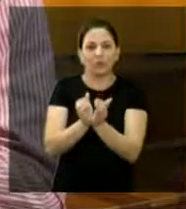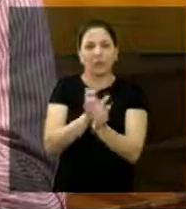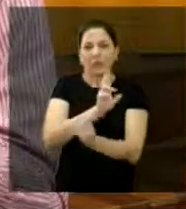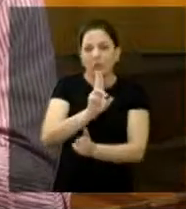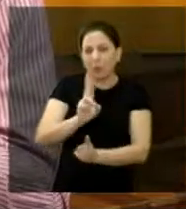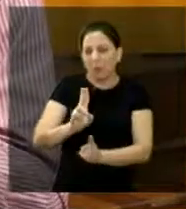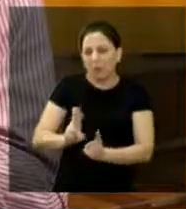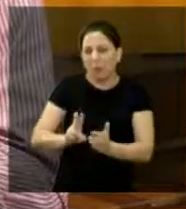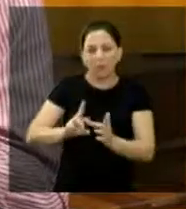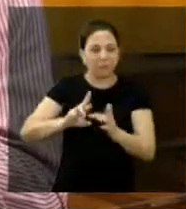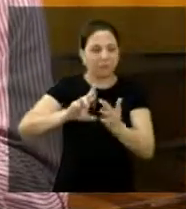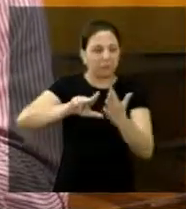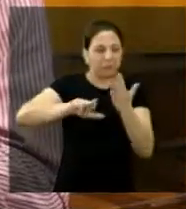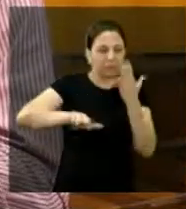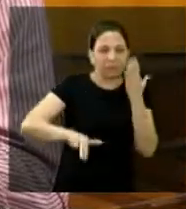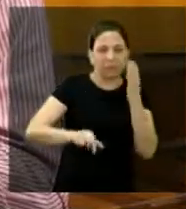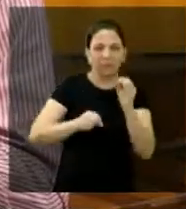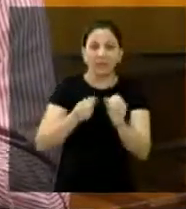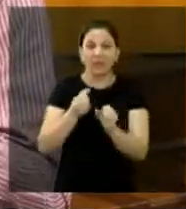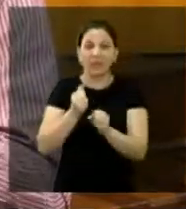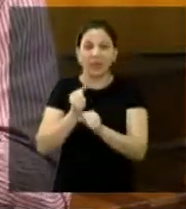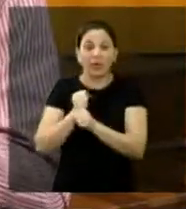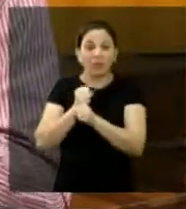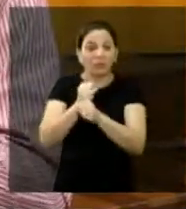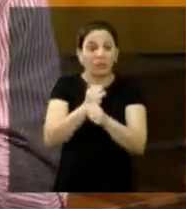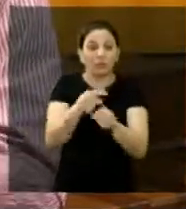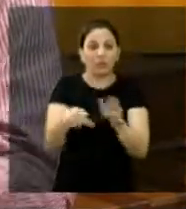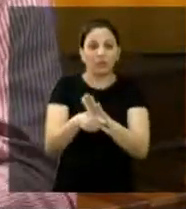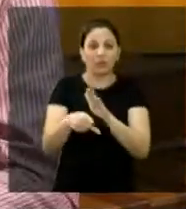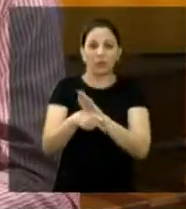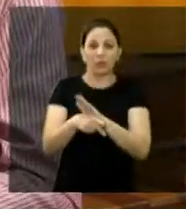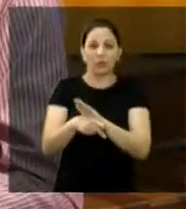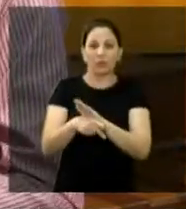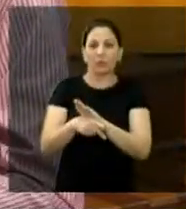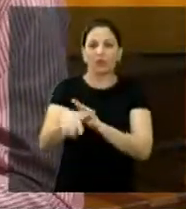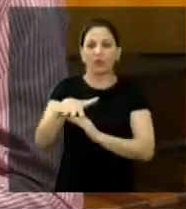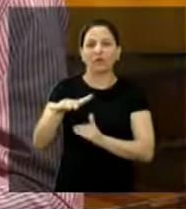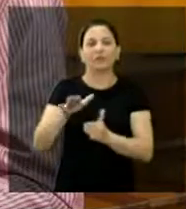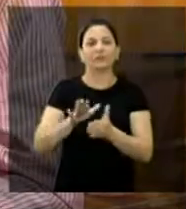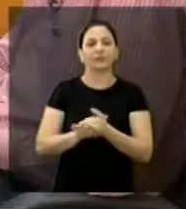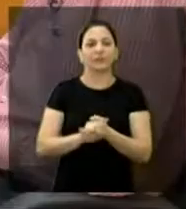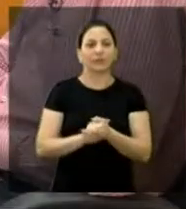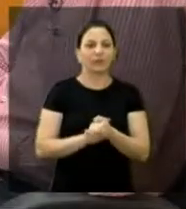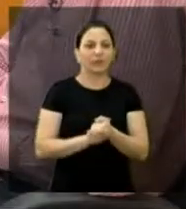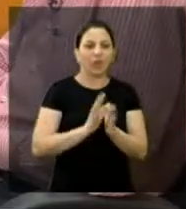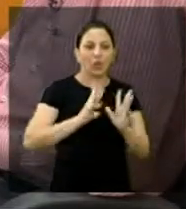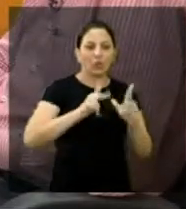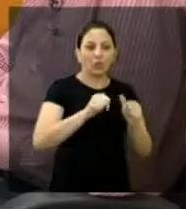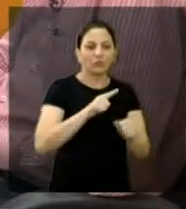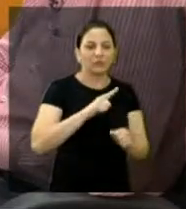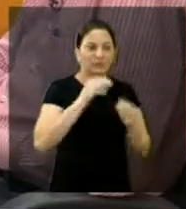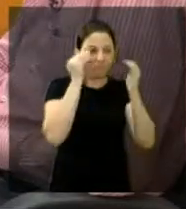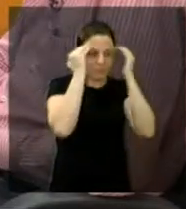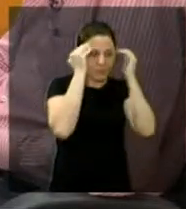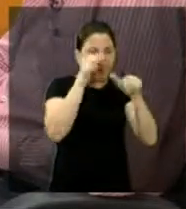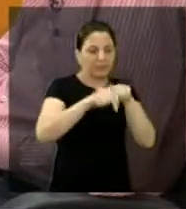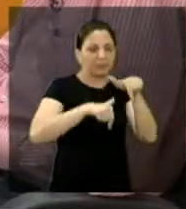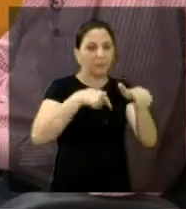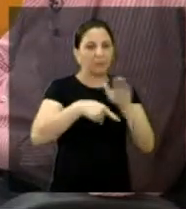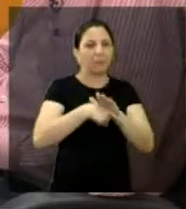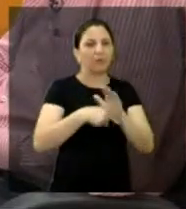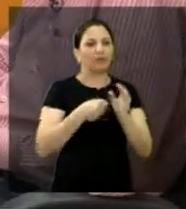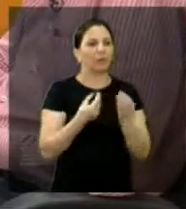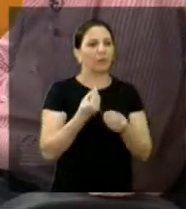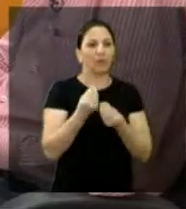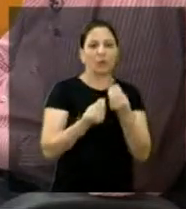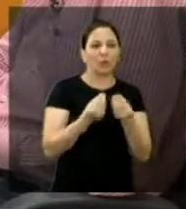desse tempo ajudaram a construir essa marca fantástica dos campeões da bola. E todos eles têm um respeito pelo seu trabalho, que é um negócio